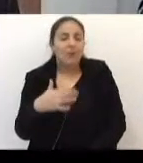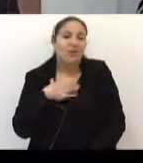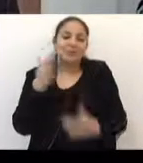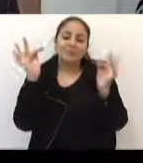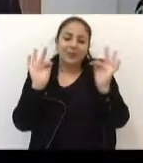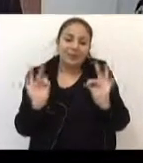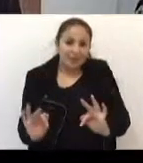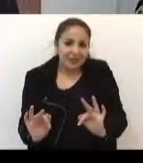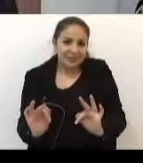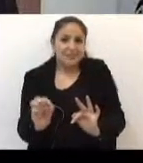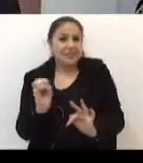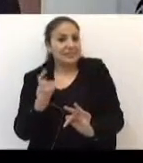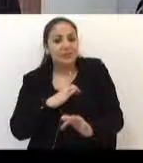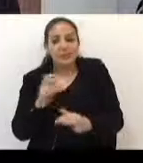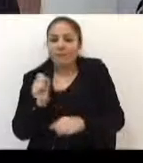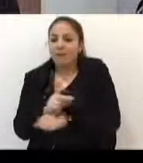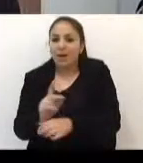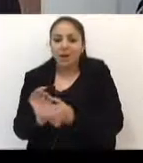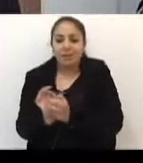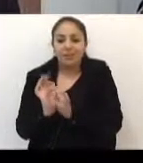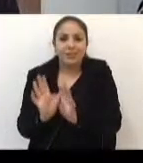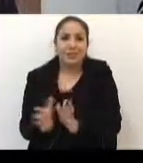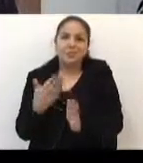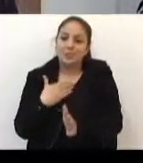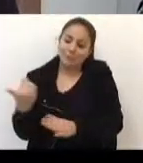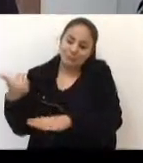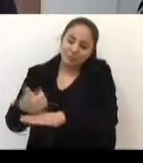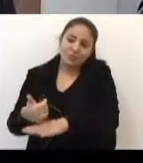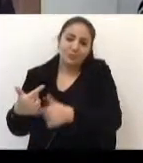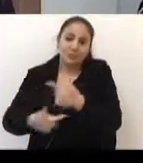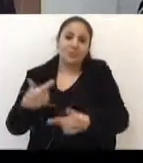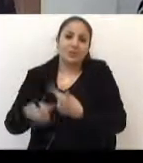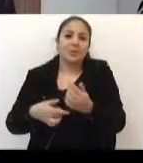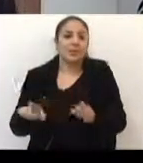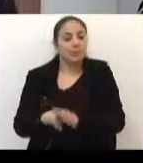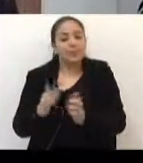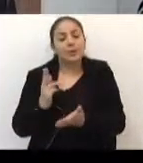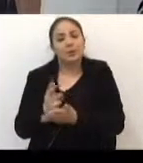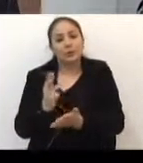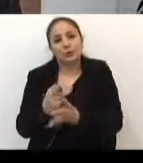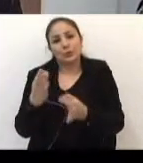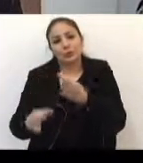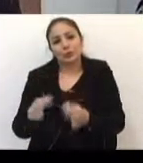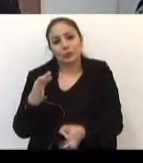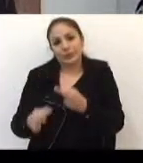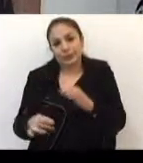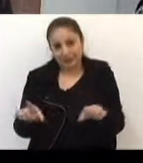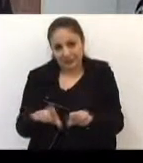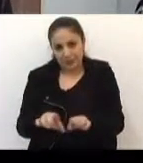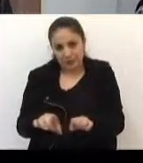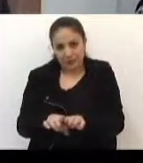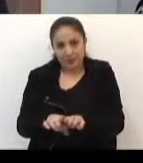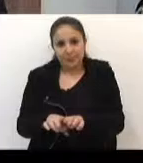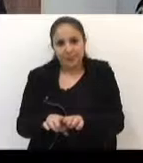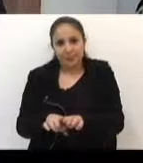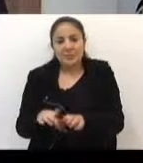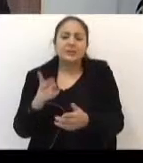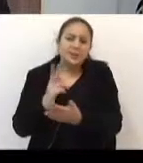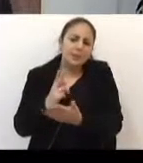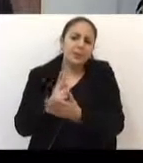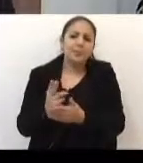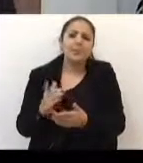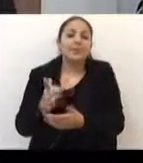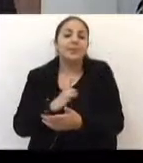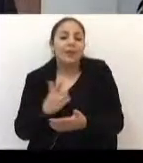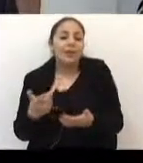criminal disponível em Porto Alegre, e segue-se a trajetória de juiz, que a rigor encontra sempre alguns mistérios. Nós